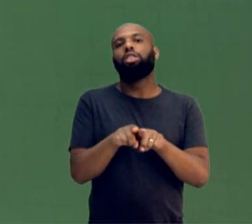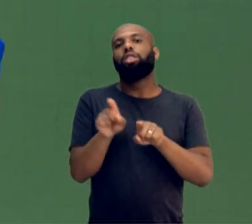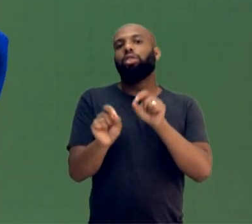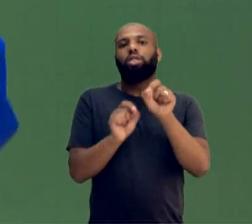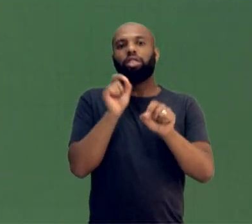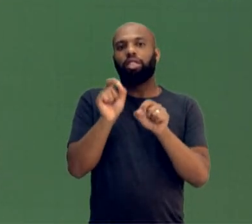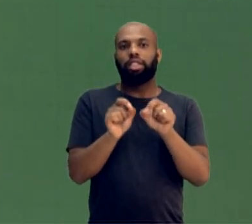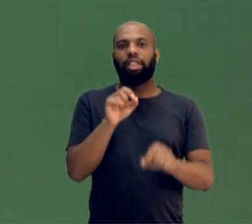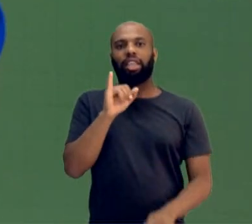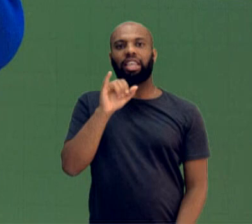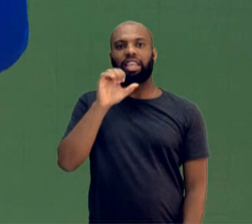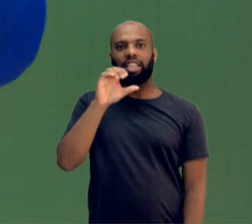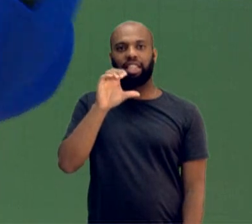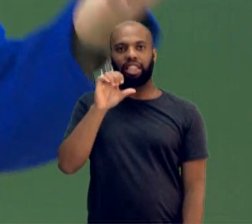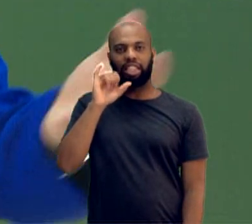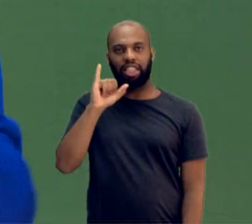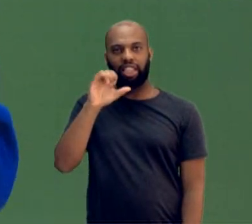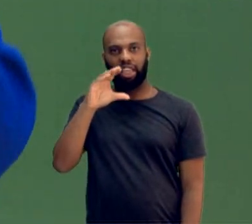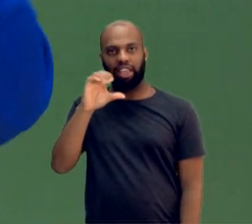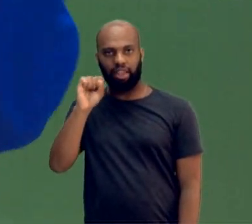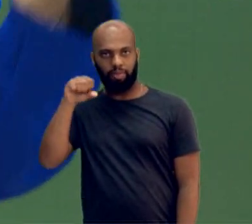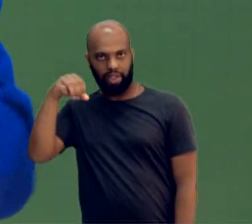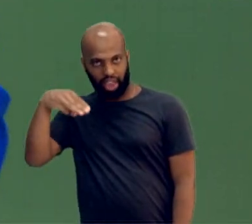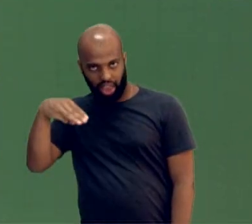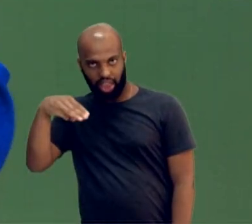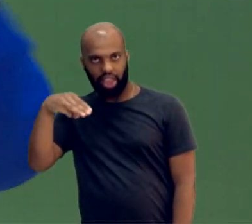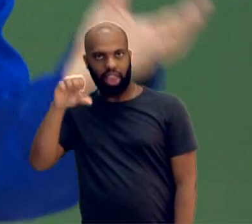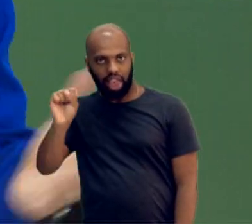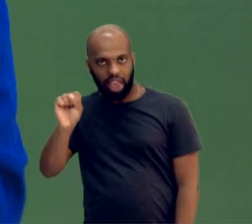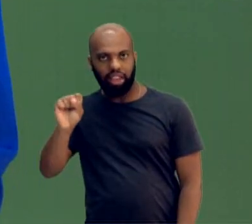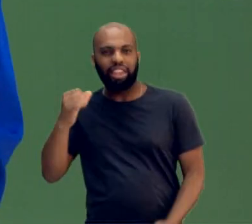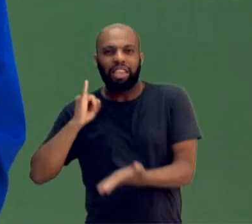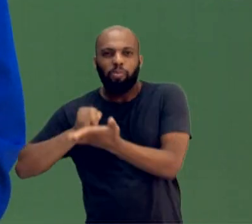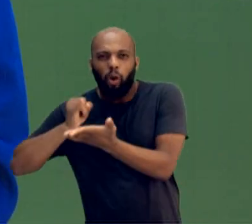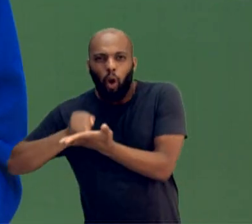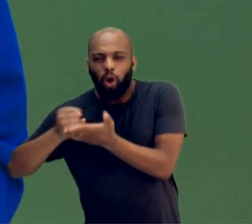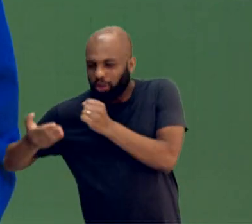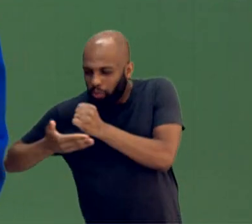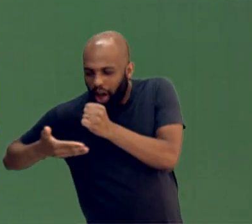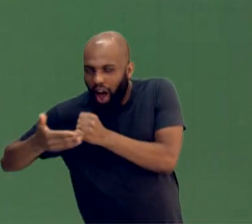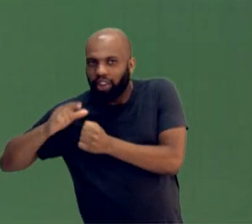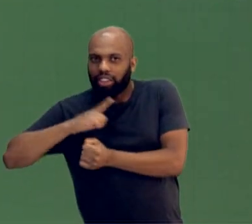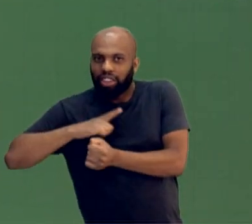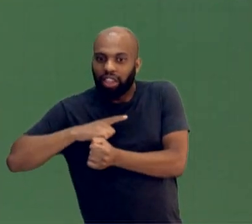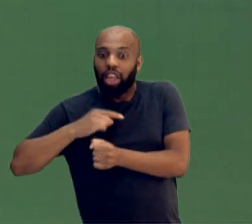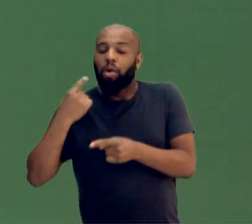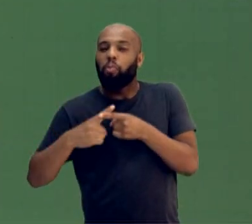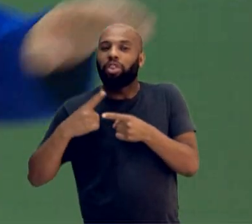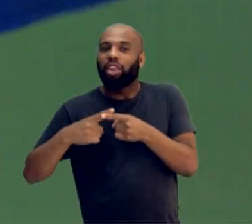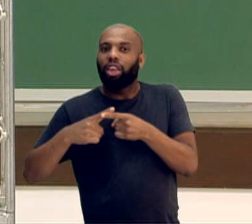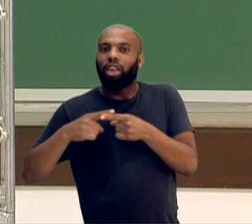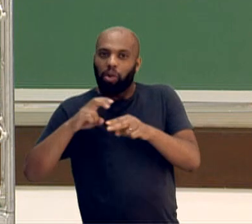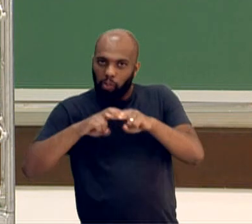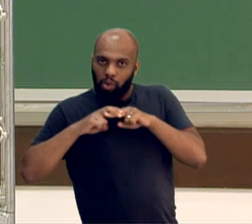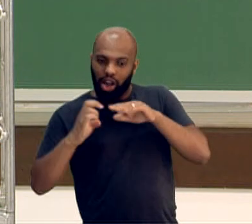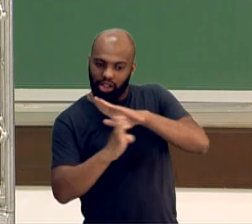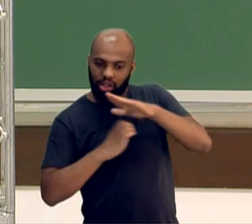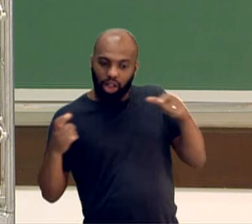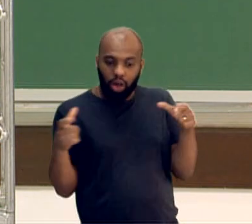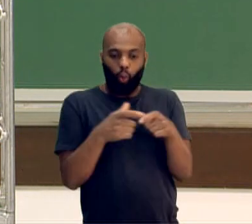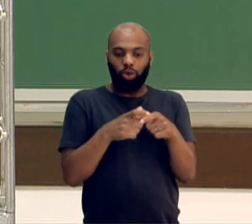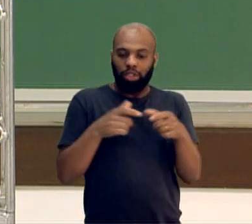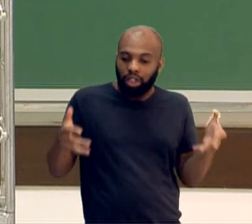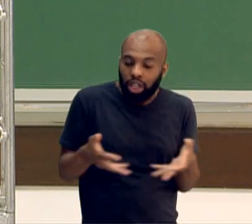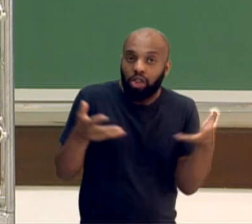de ICMS, no Brasil, por exemplo, se pegasse, né, de impostos básicos, né, para aquele micro, aquele básico. Essa é a ideia de estimular a